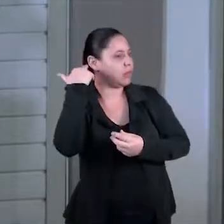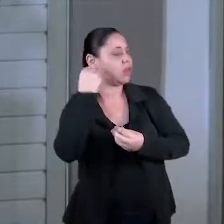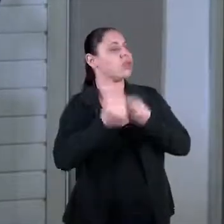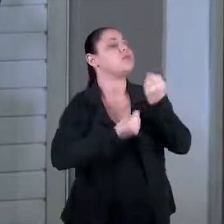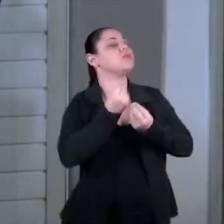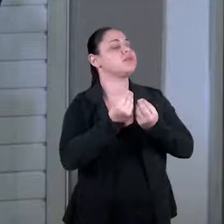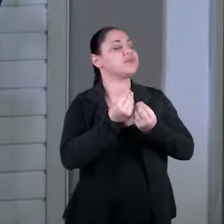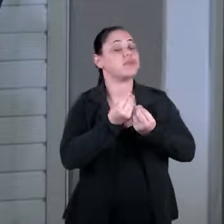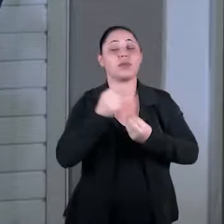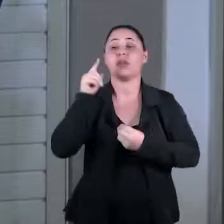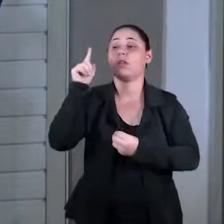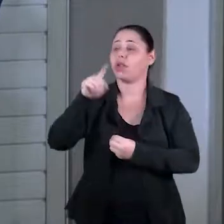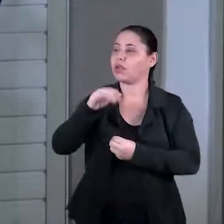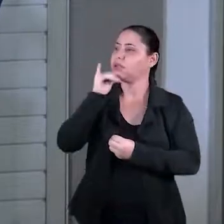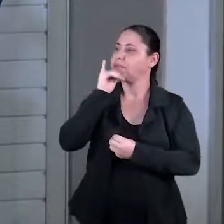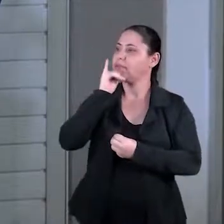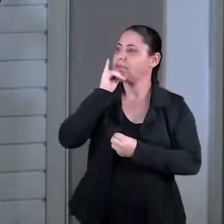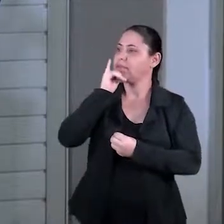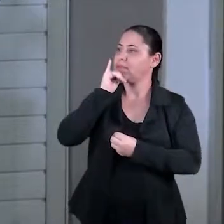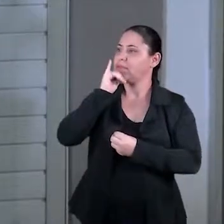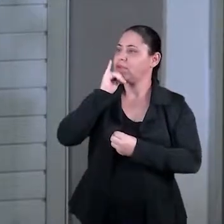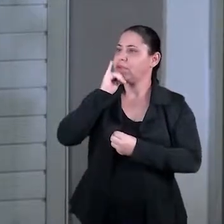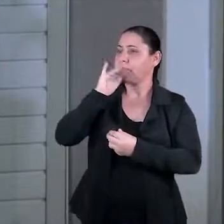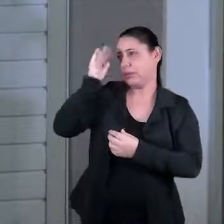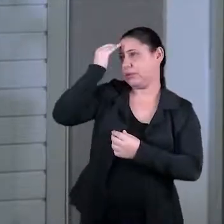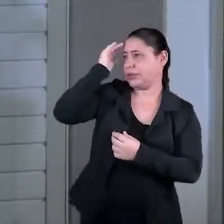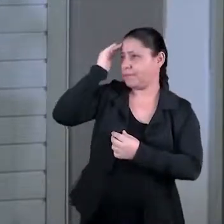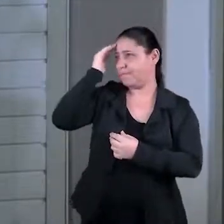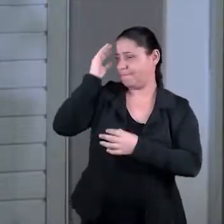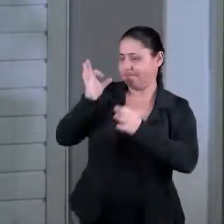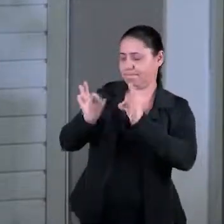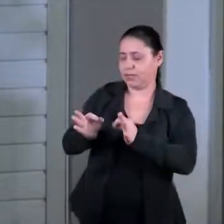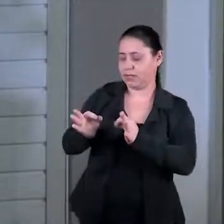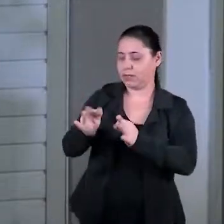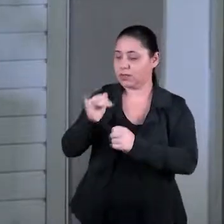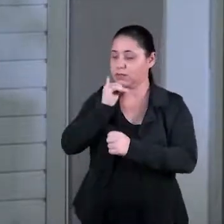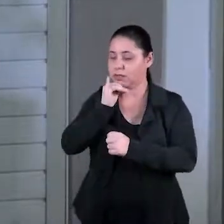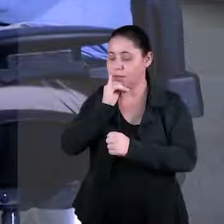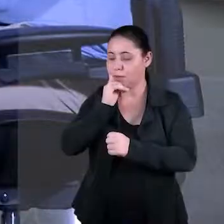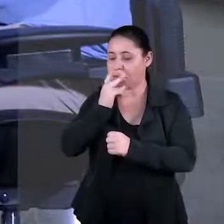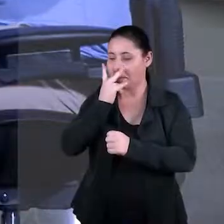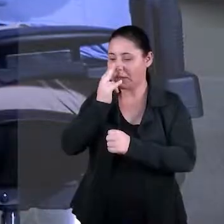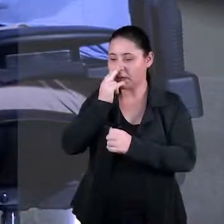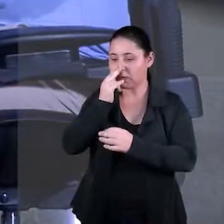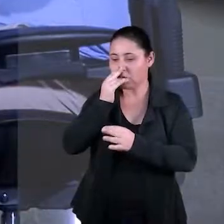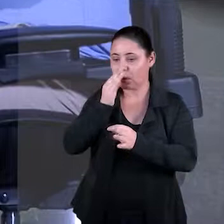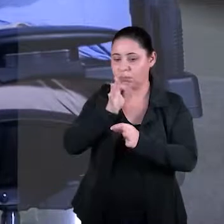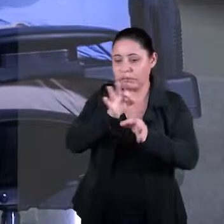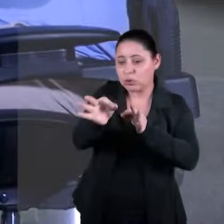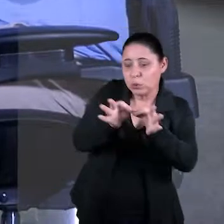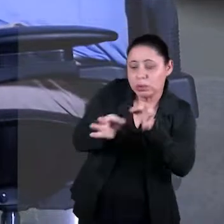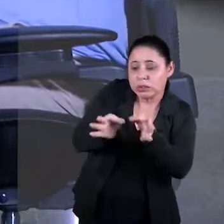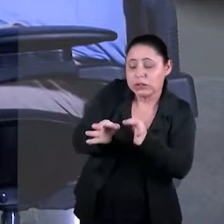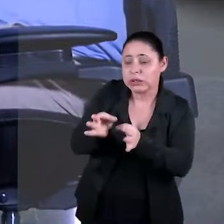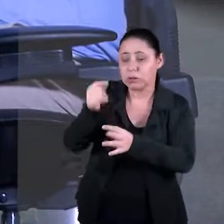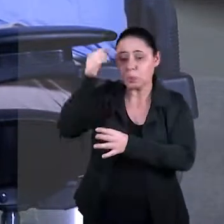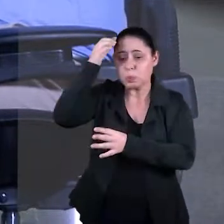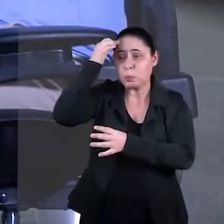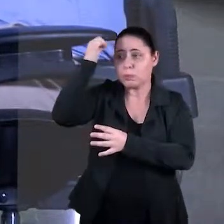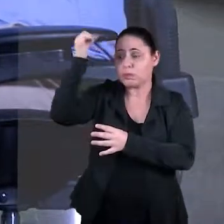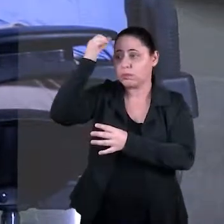como que ele funciona? Ele seria, para você entender mais ou menos, seria uma redistribuição de cabelo. Então a gente pega o cabelo do